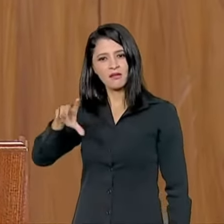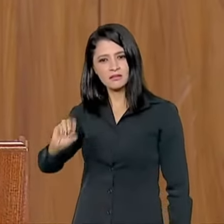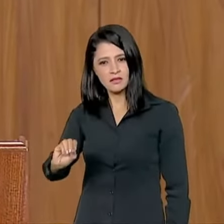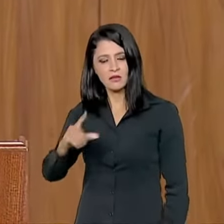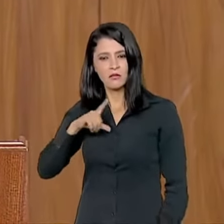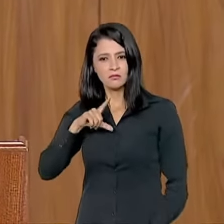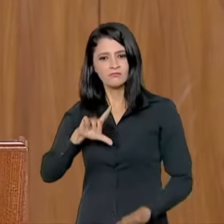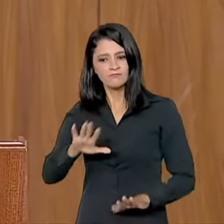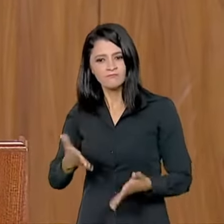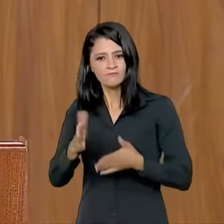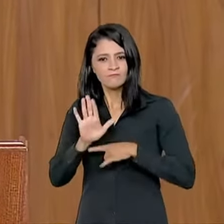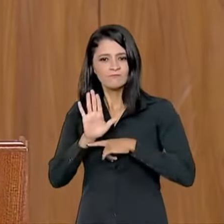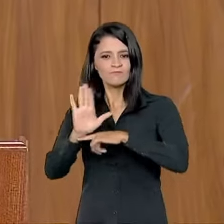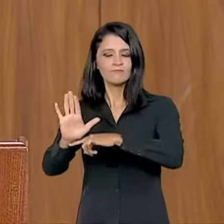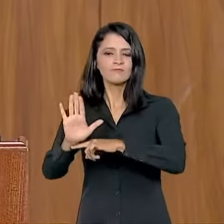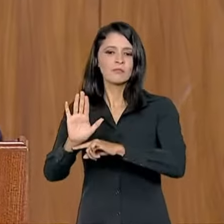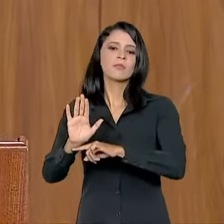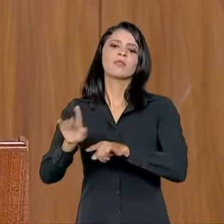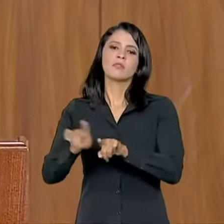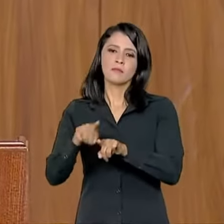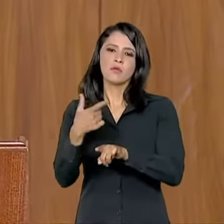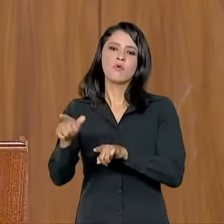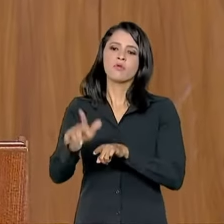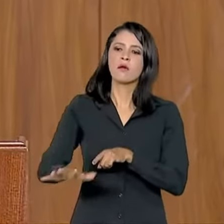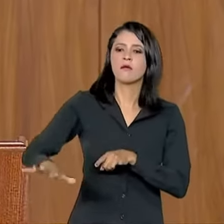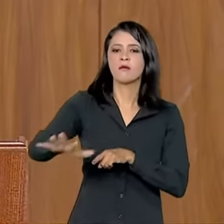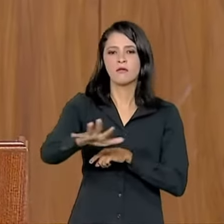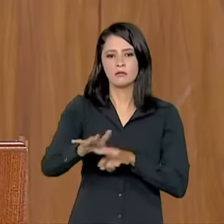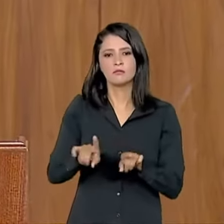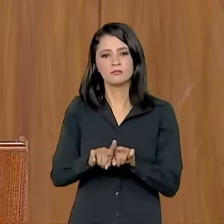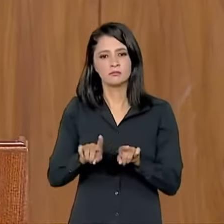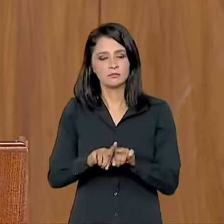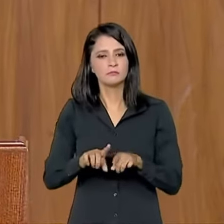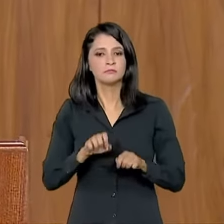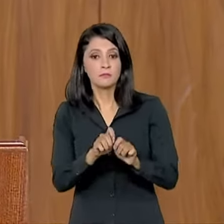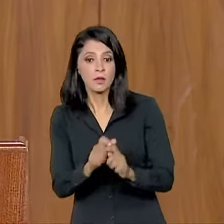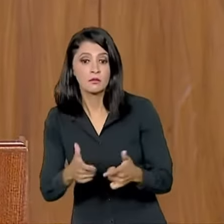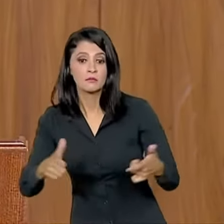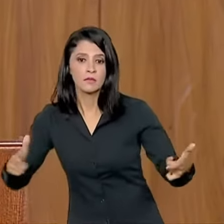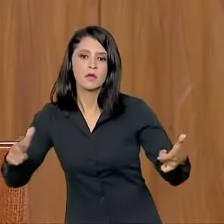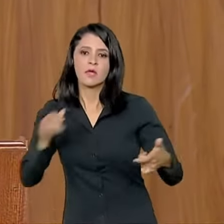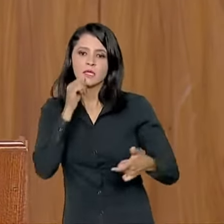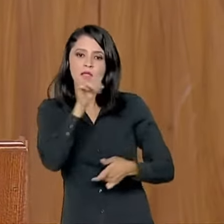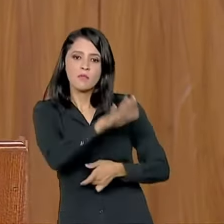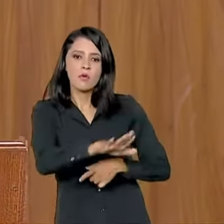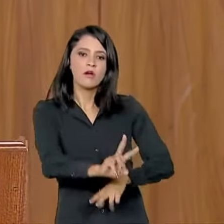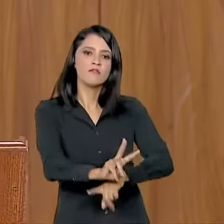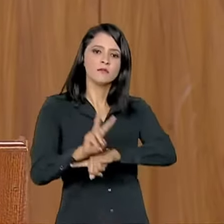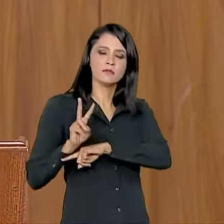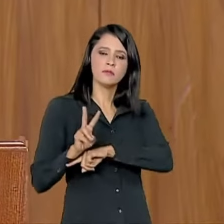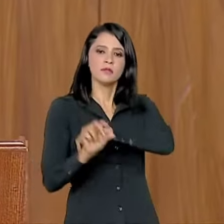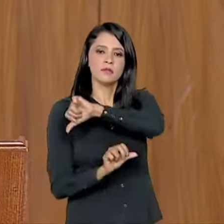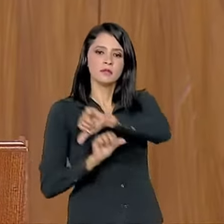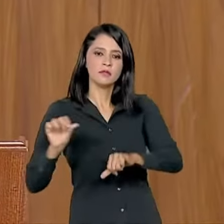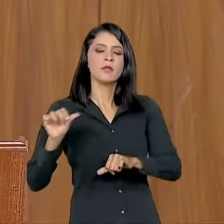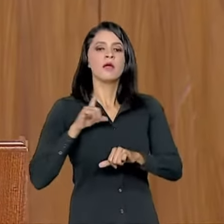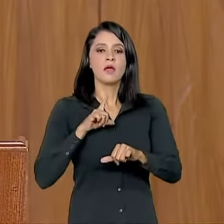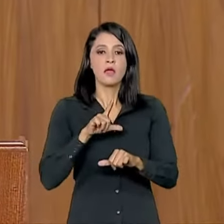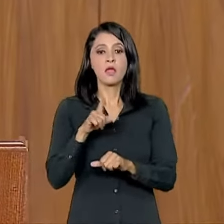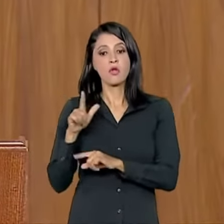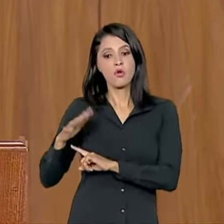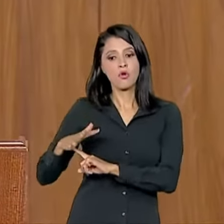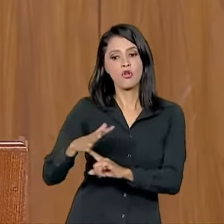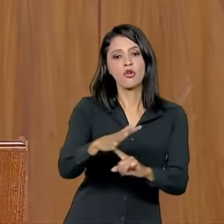estende nossa colaboração para novos campos. Áreas como o financiamento da transição ecológica e